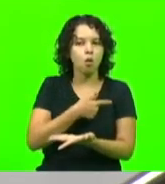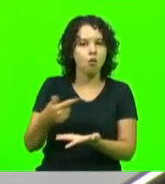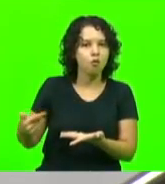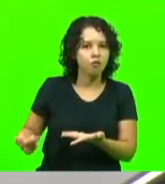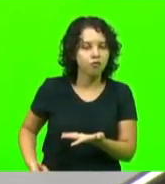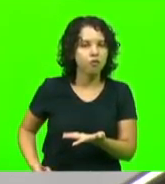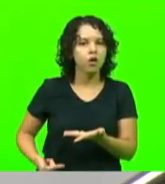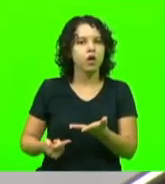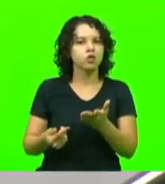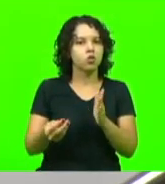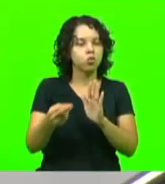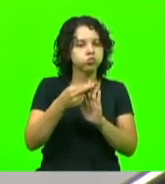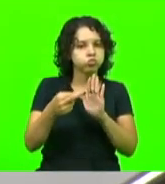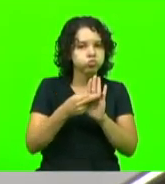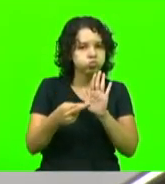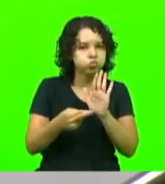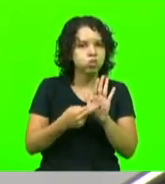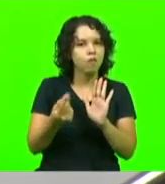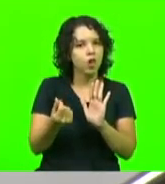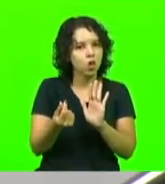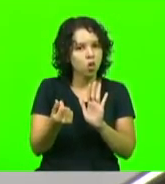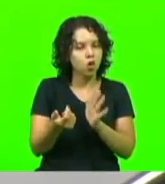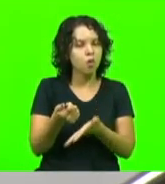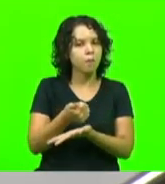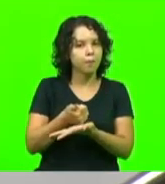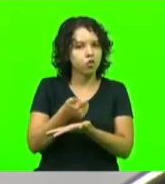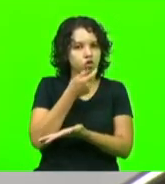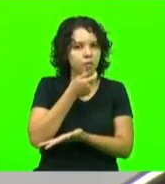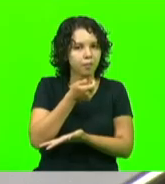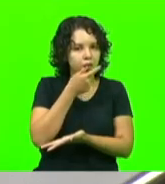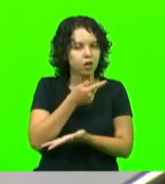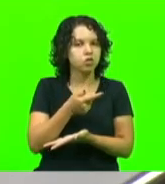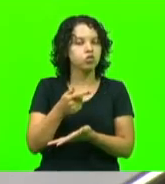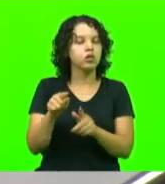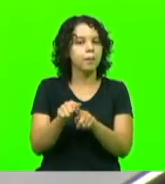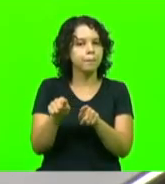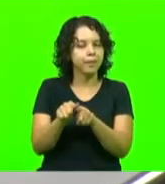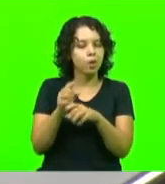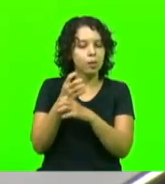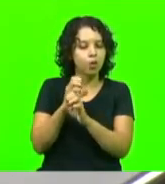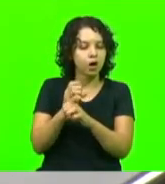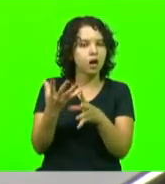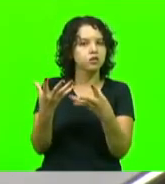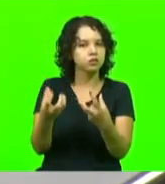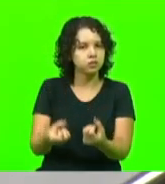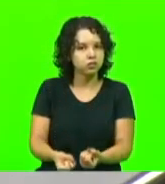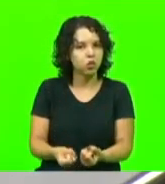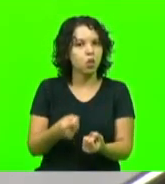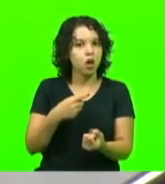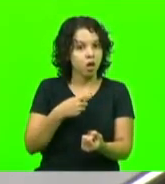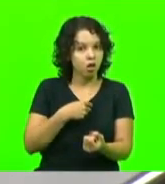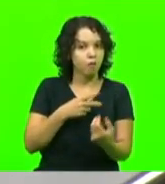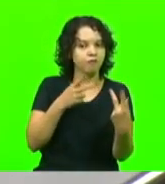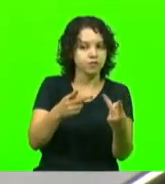e do laboratório aceitar esse preço. E olha, eu fui visitar algumas crianças que têm